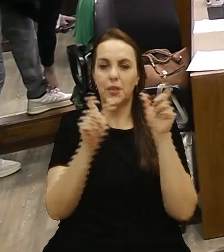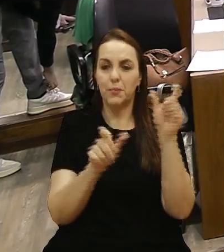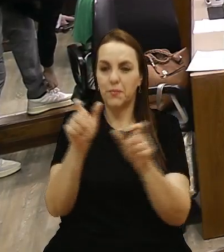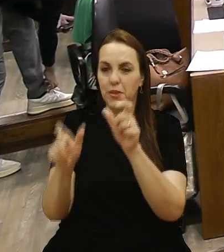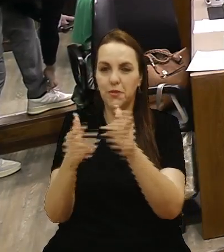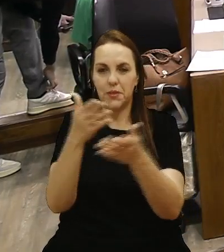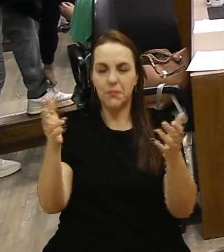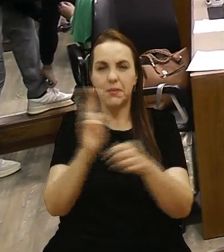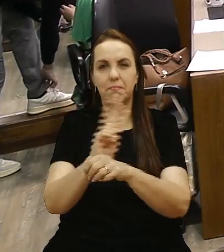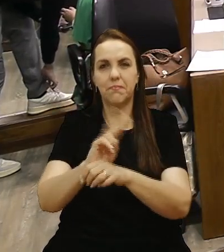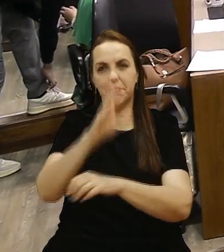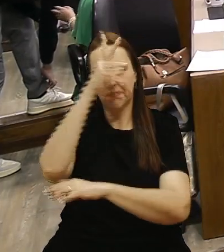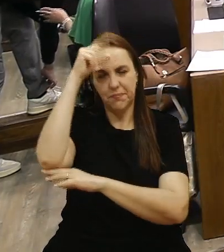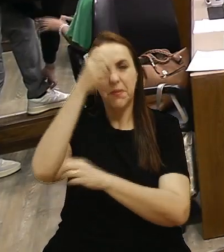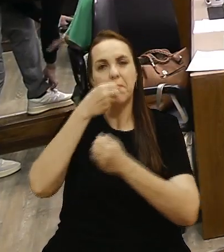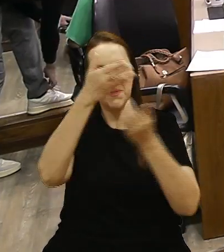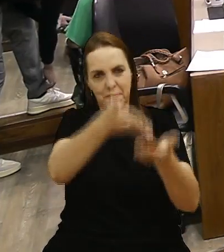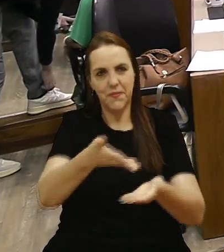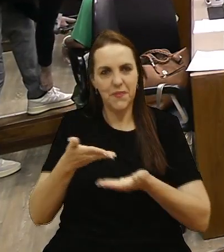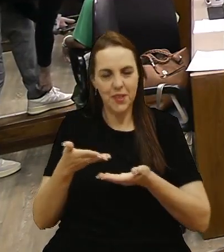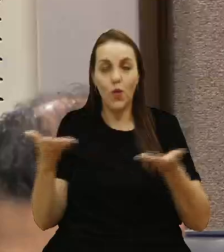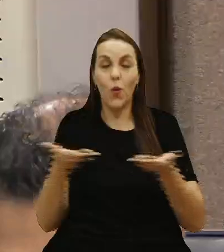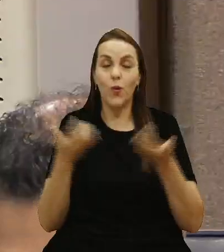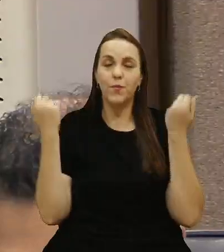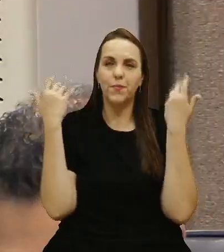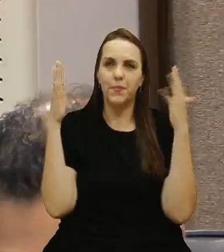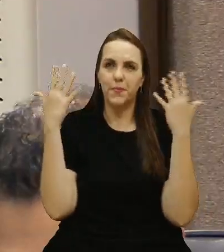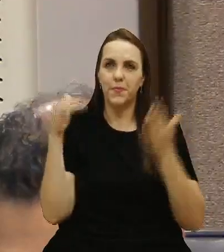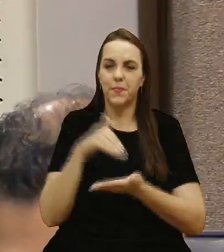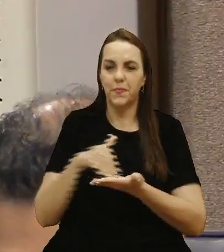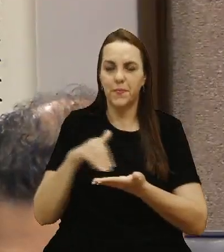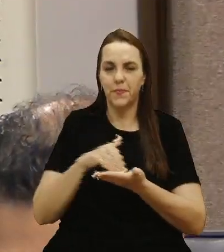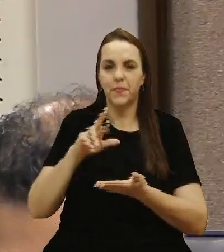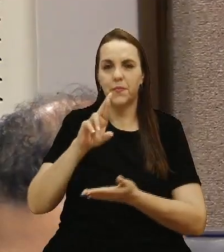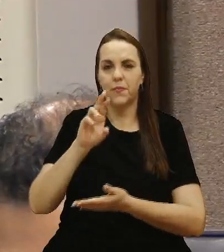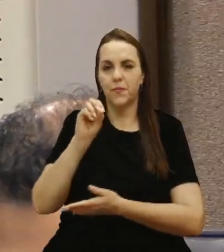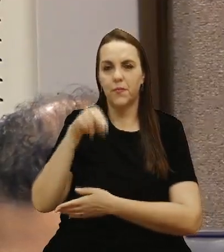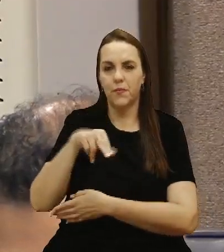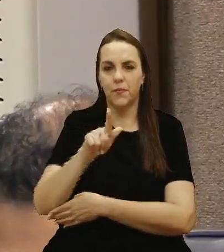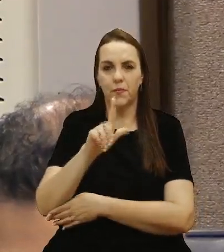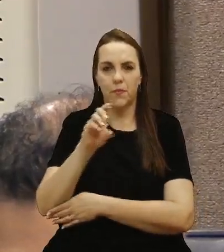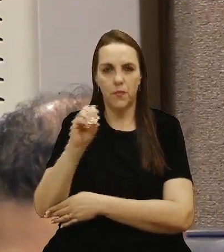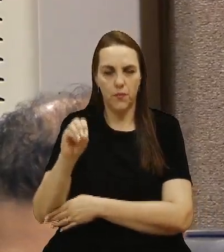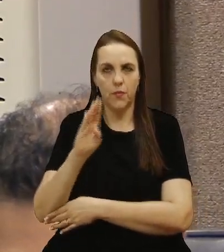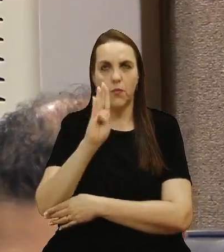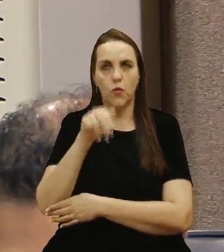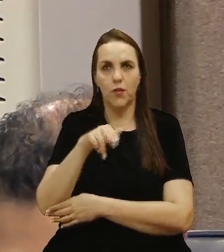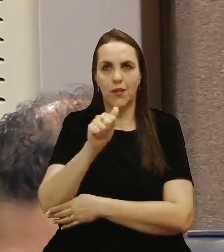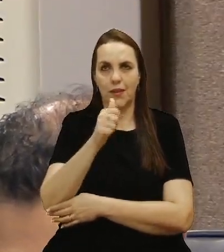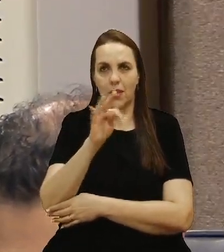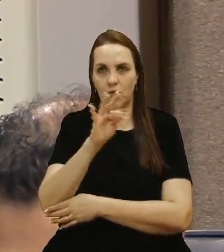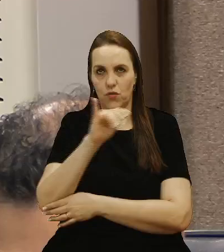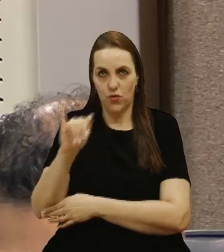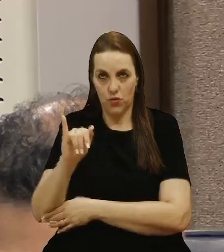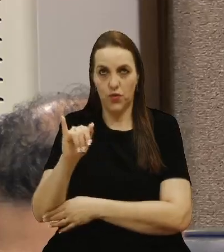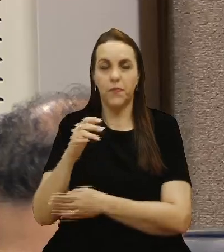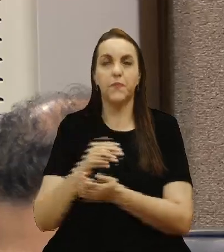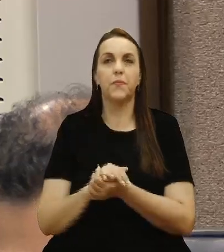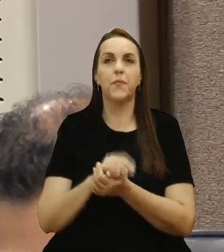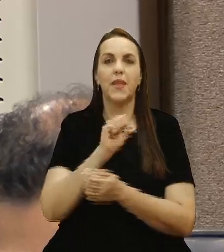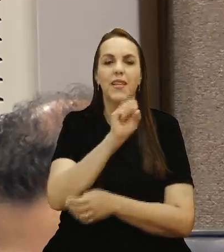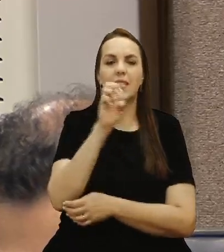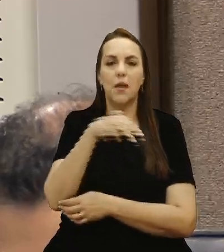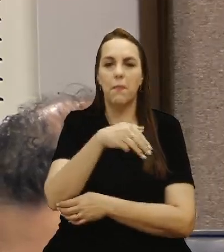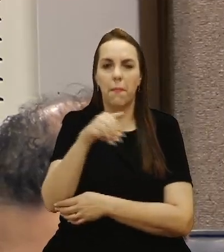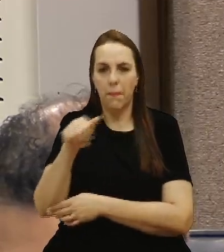bem-vindos. Hoje eu queria parabenizar o secretário Ronaldo Boniatti, pessoal da SEMA, o Vinícius, pelo pontapé inicial